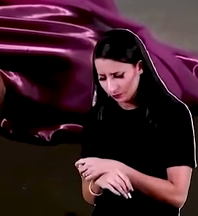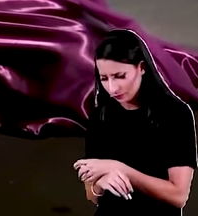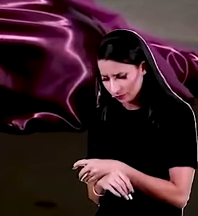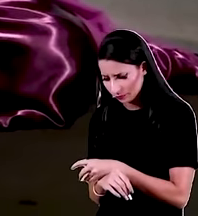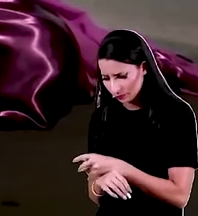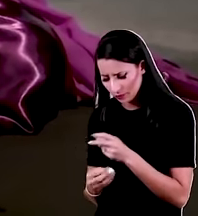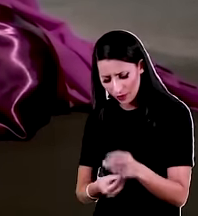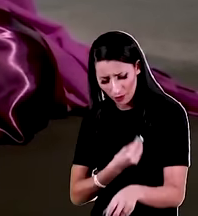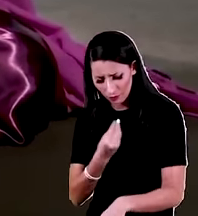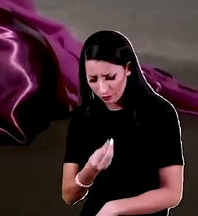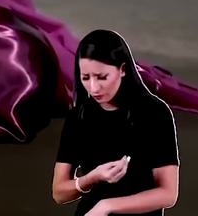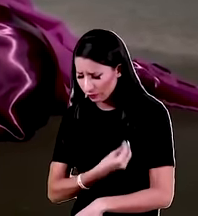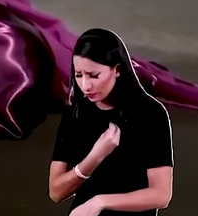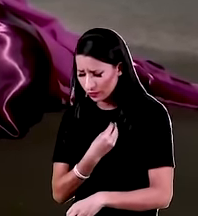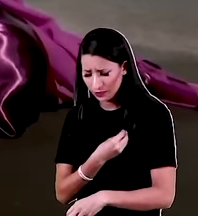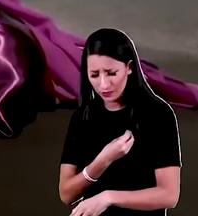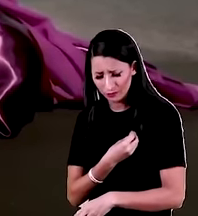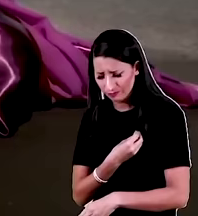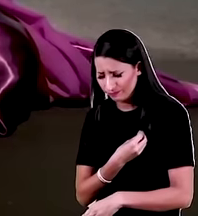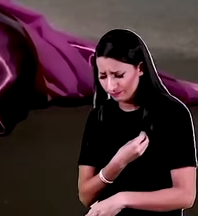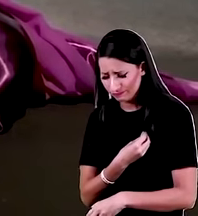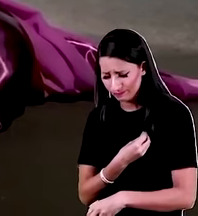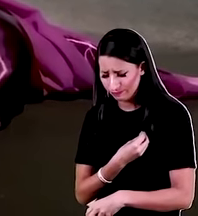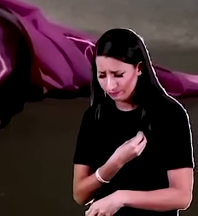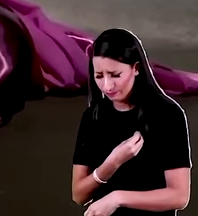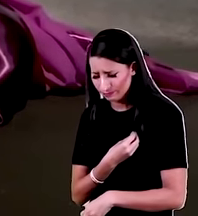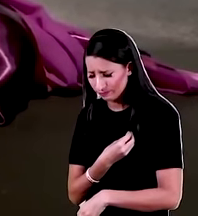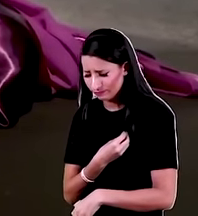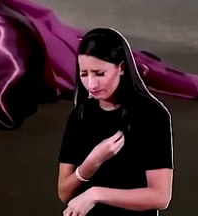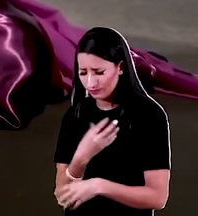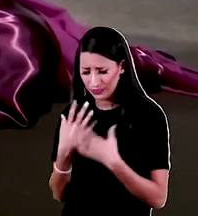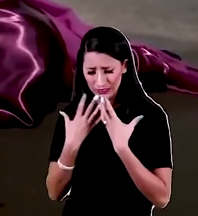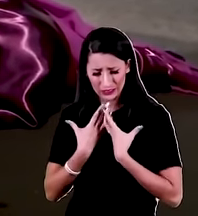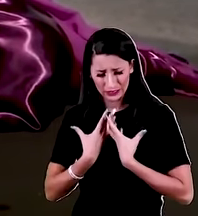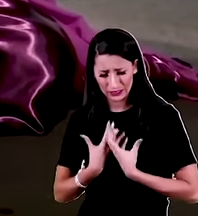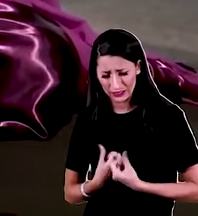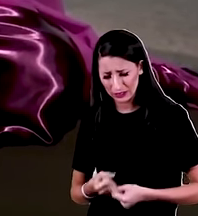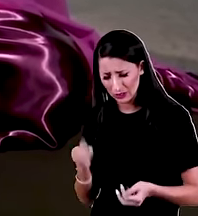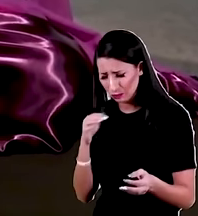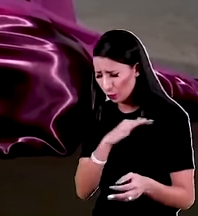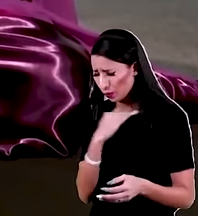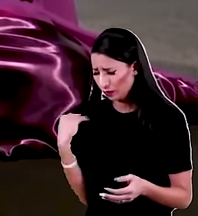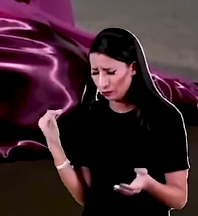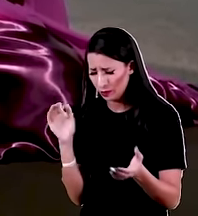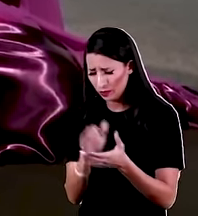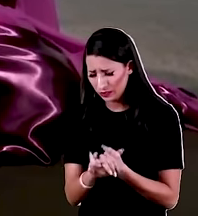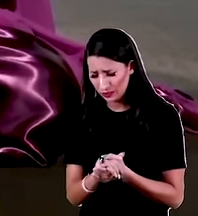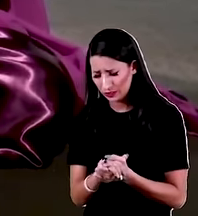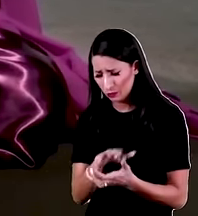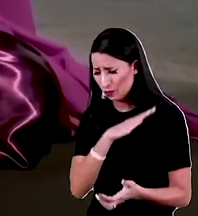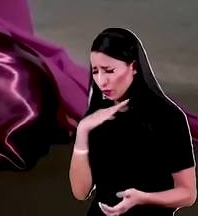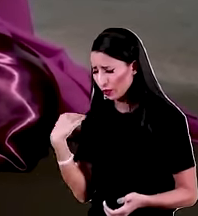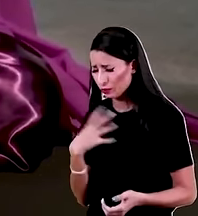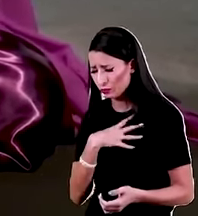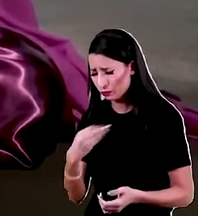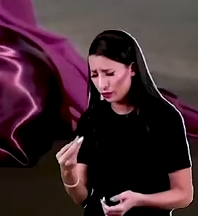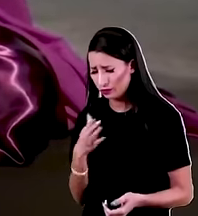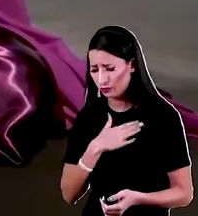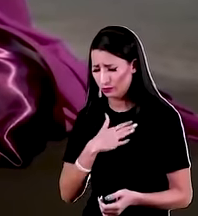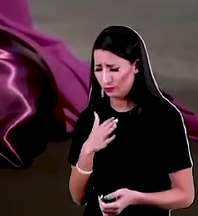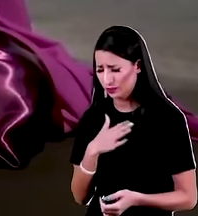A vida me levou tudo o que podia. Meu marido, os meus filhos.